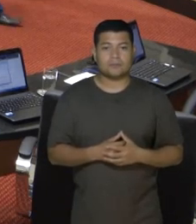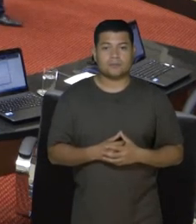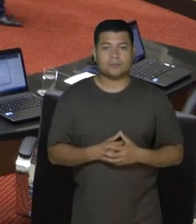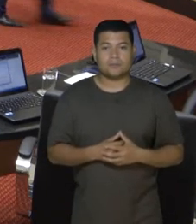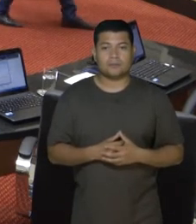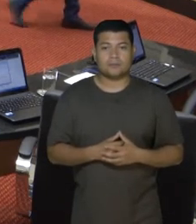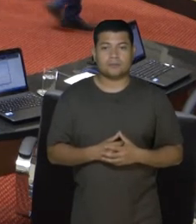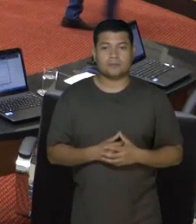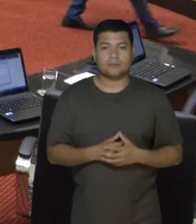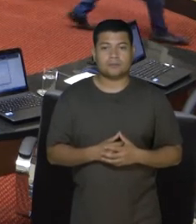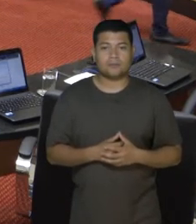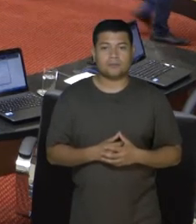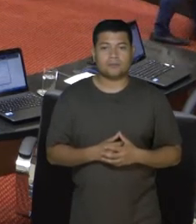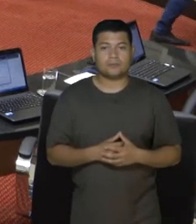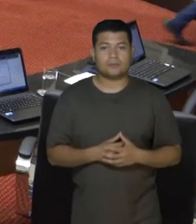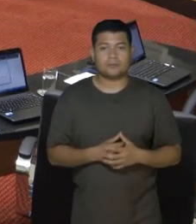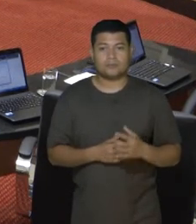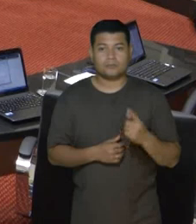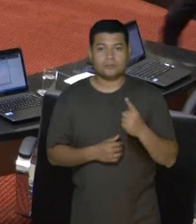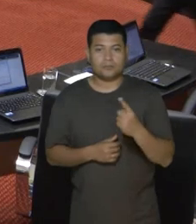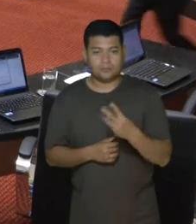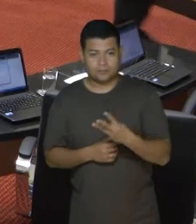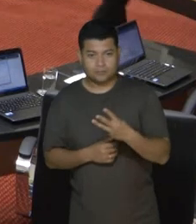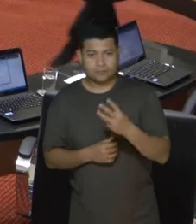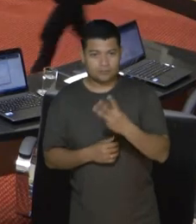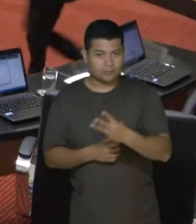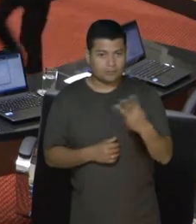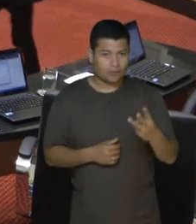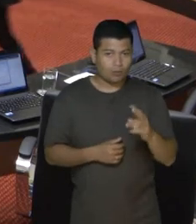1346 ou 1333?